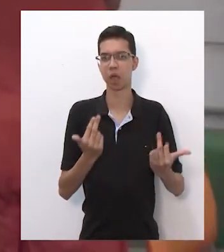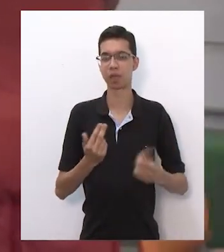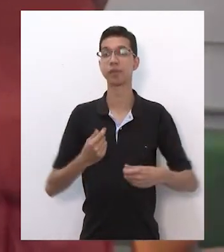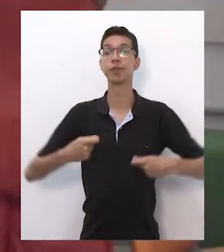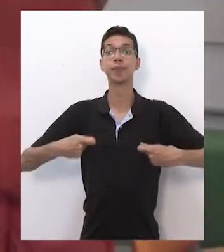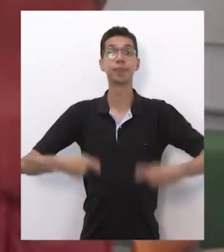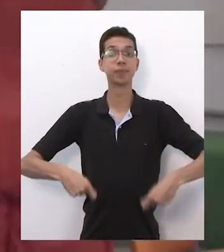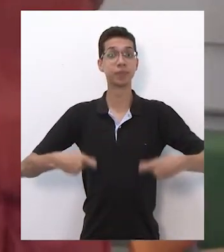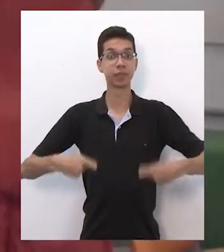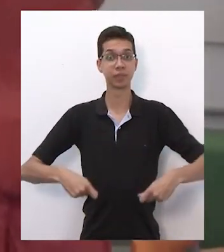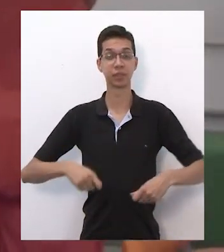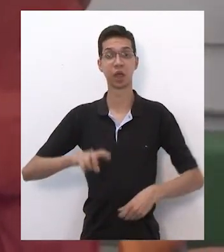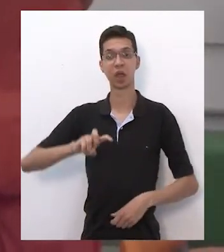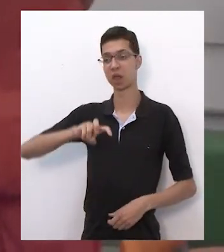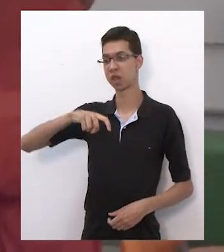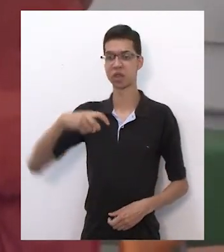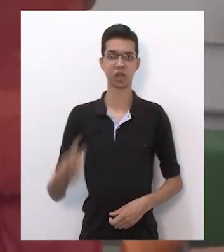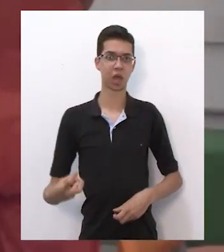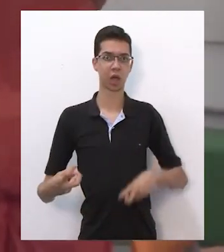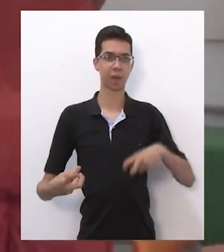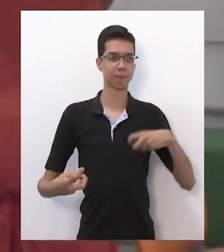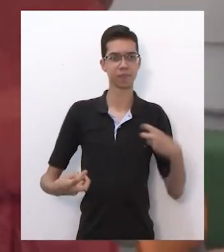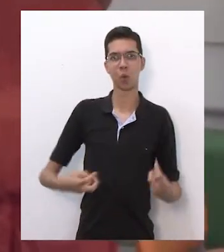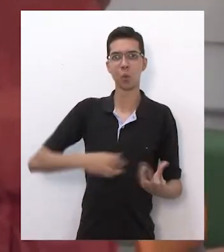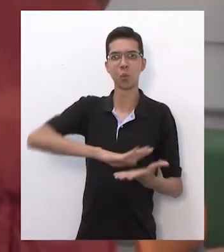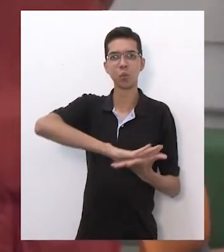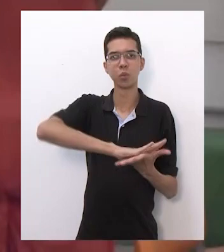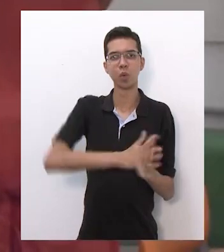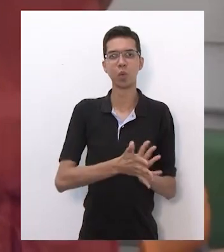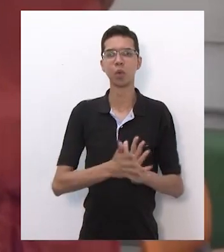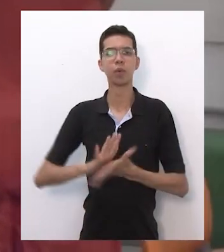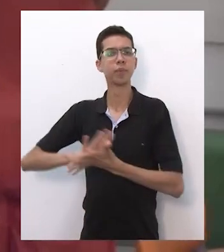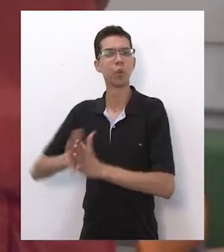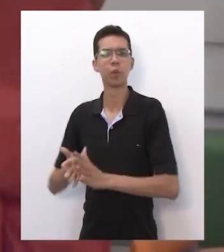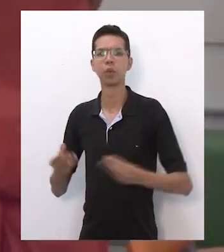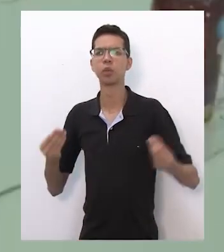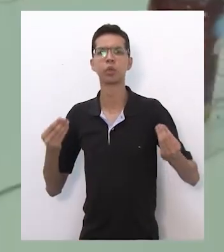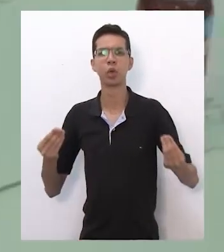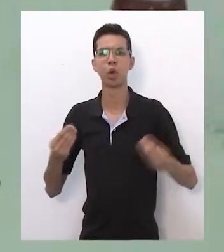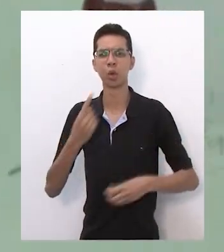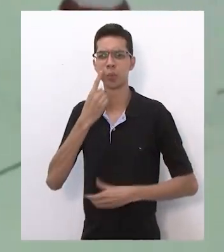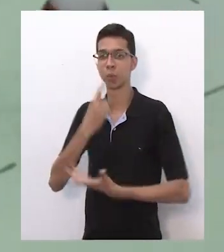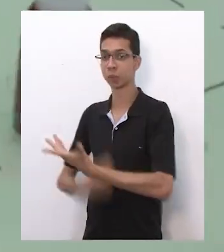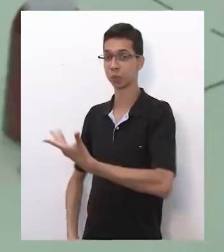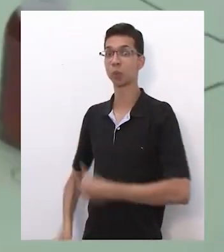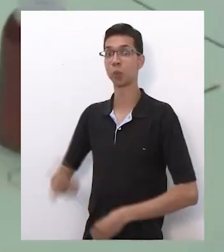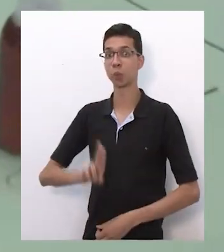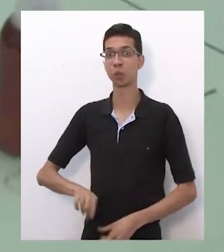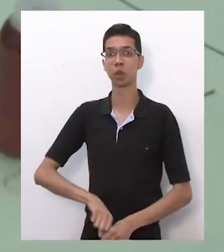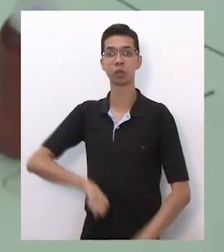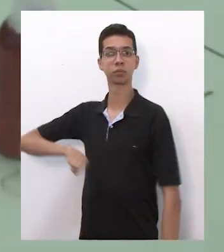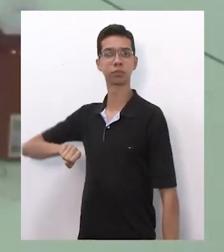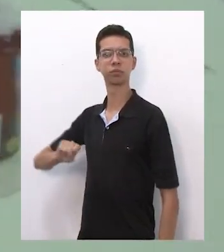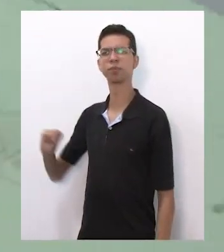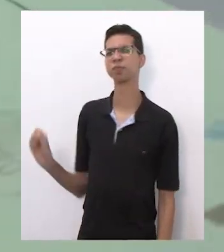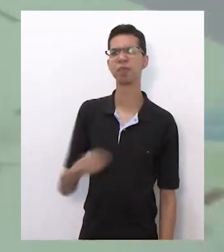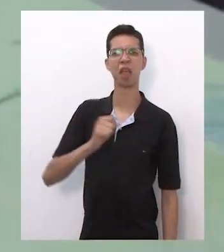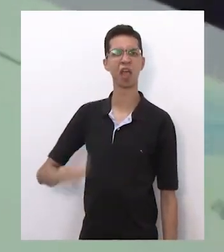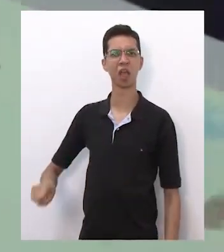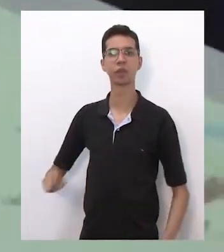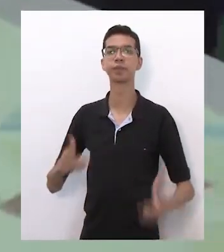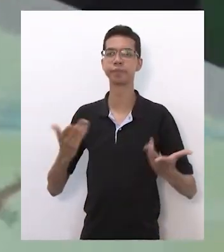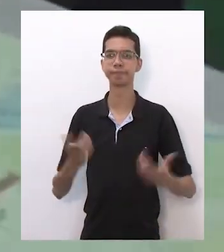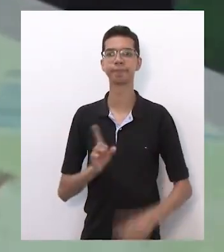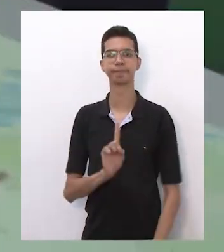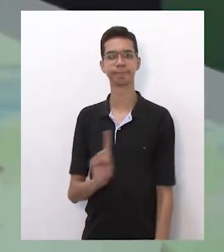ser derrubados, serem destruídos. De que maneira? Através da nossa espada. Então, o personagem ele precisa pegar